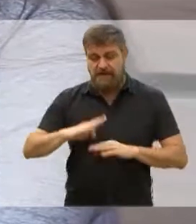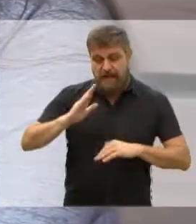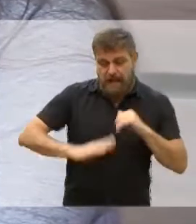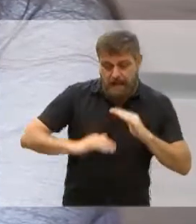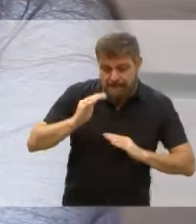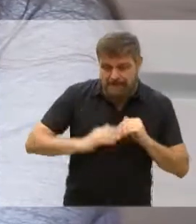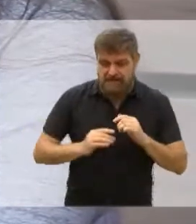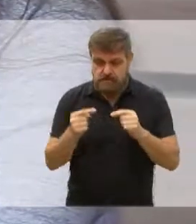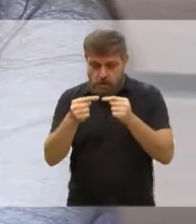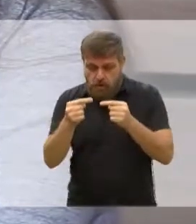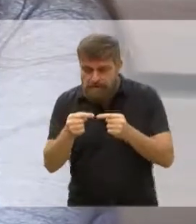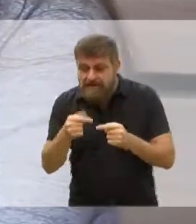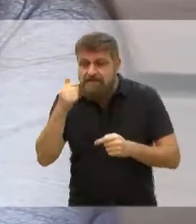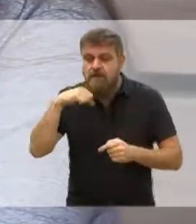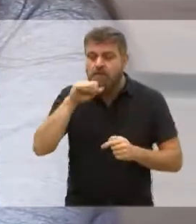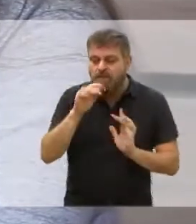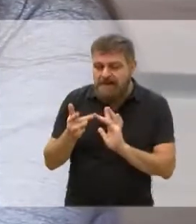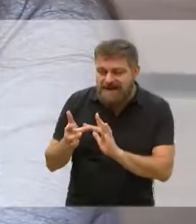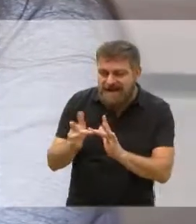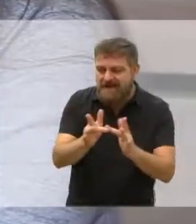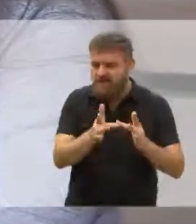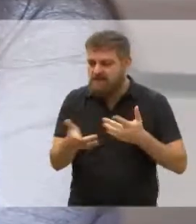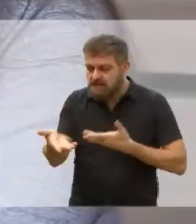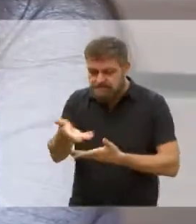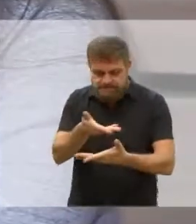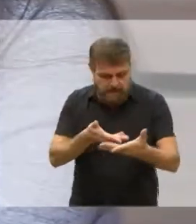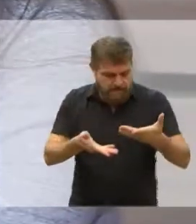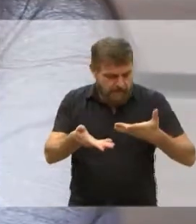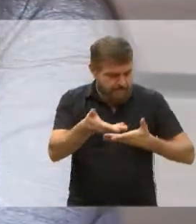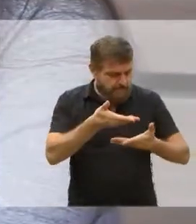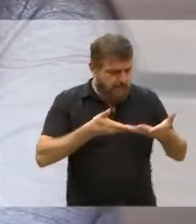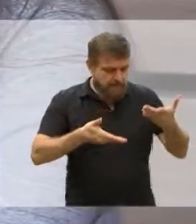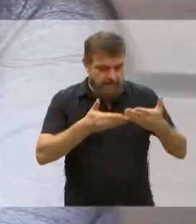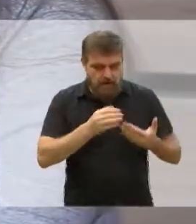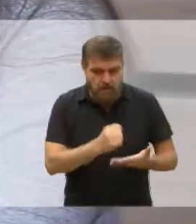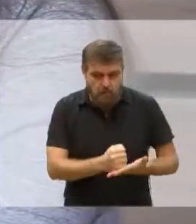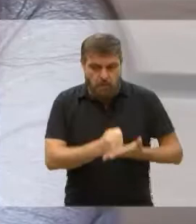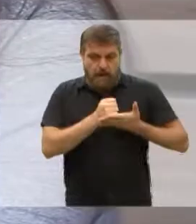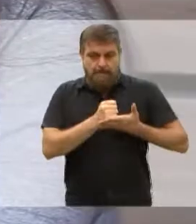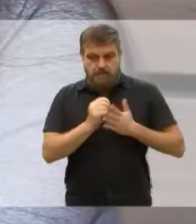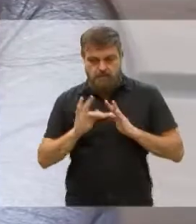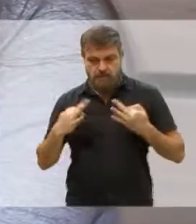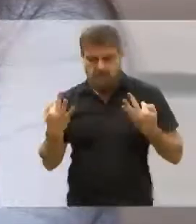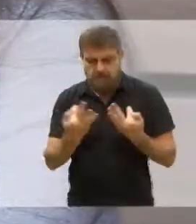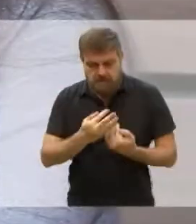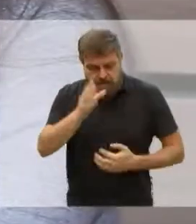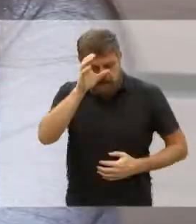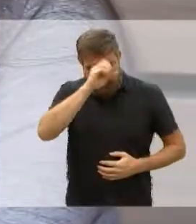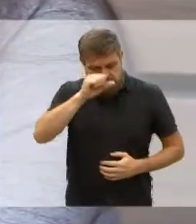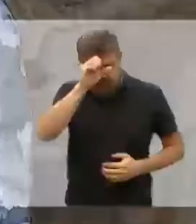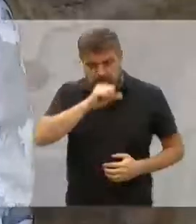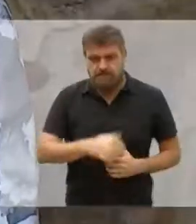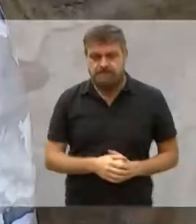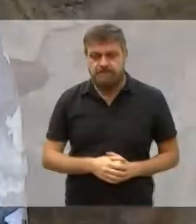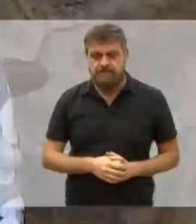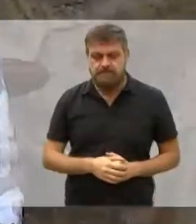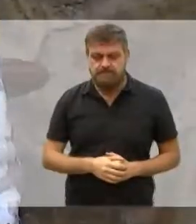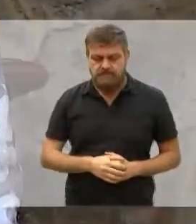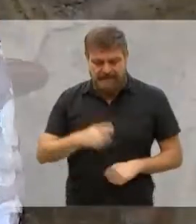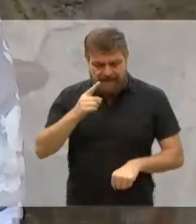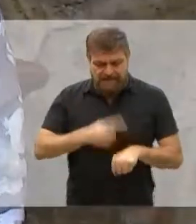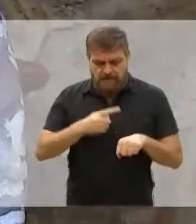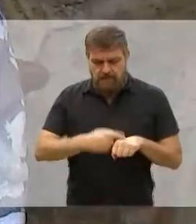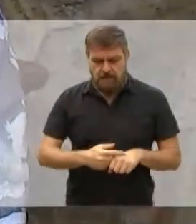as próprias atividades que envolviam outras mães. Isso foi sendo um apoio para a família mesmo. Apesar